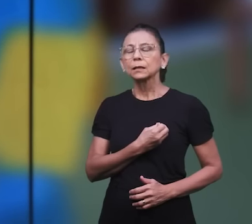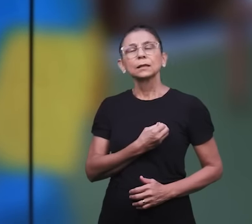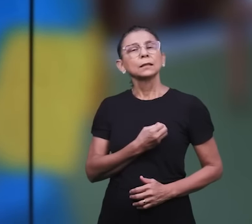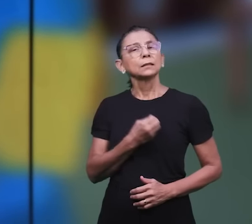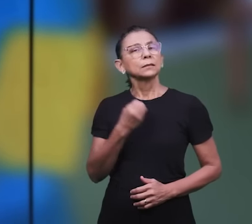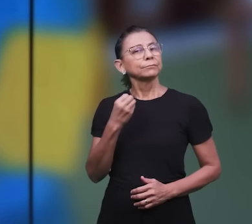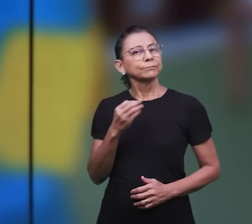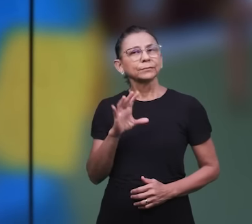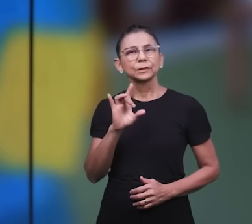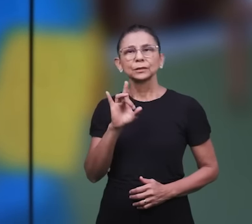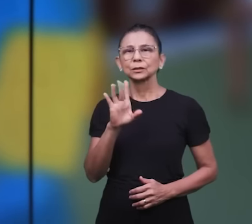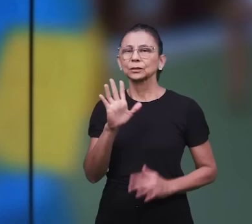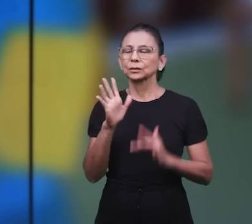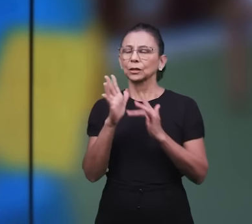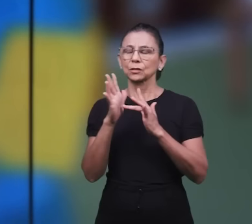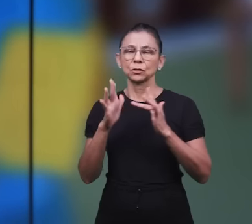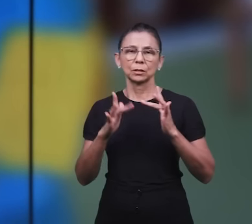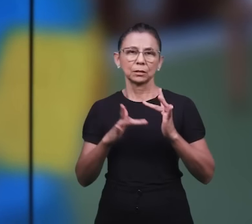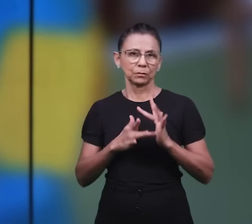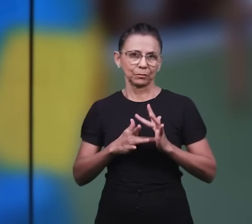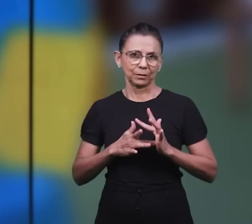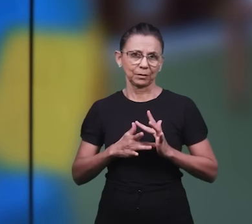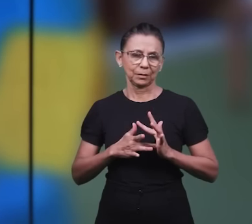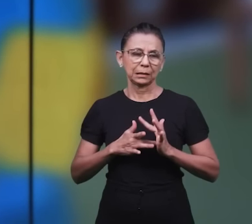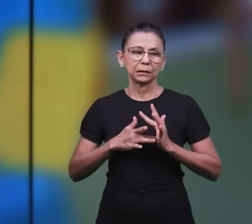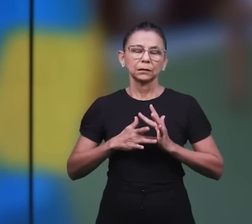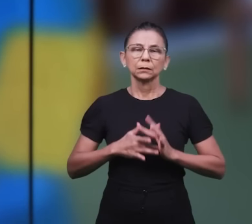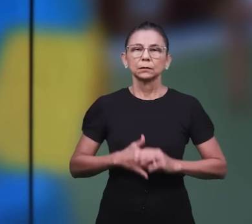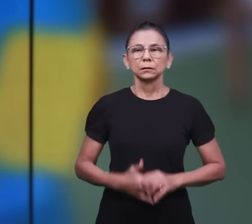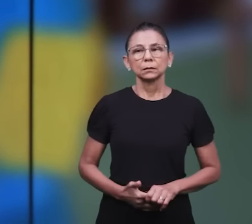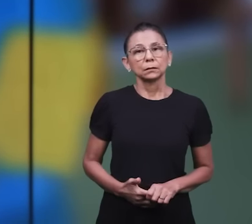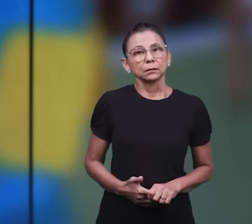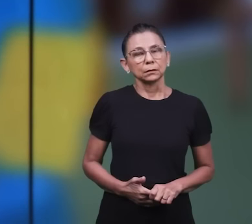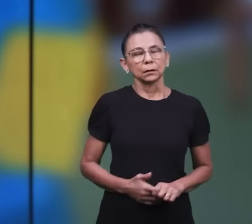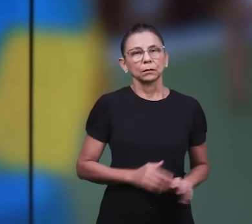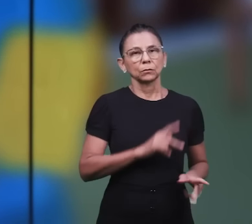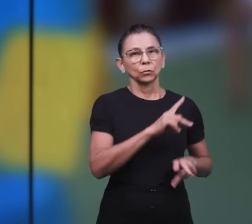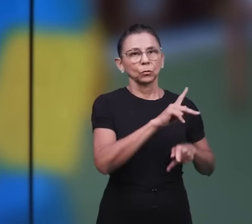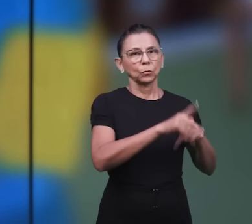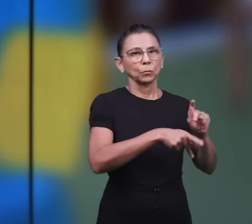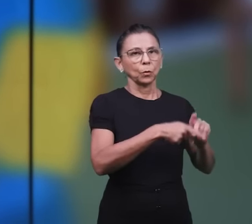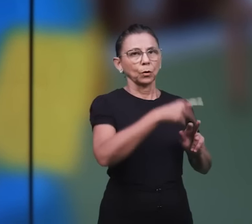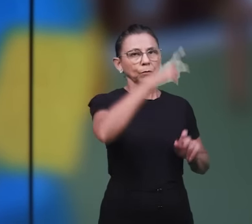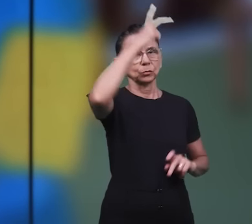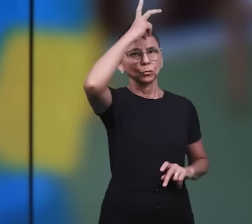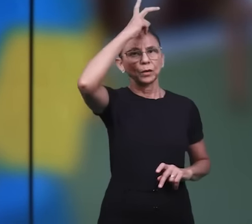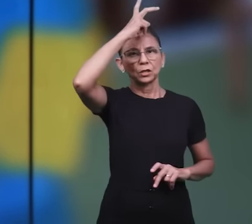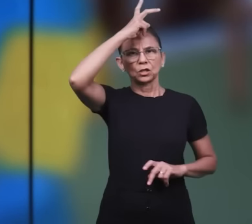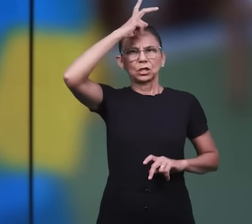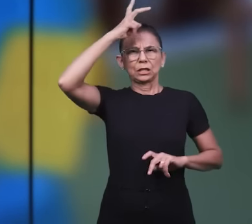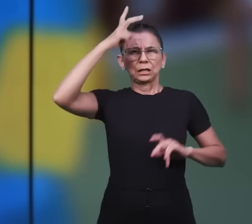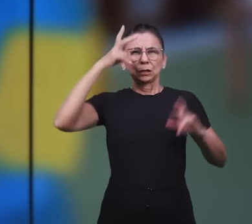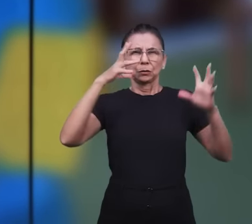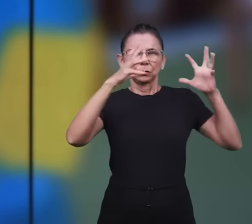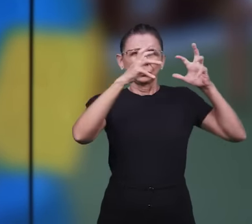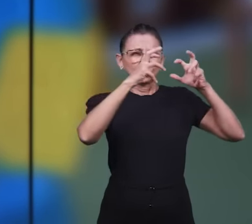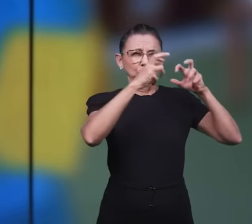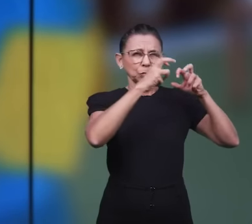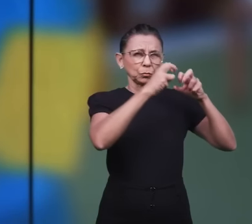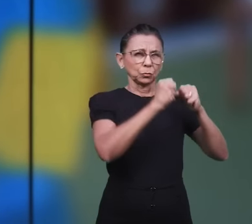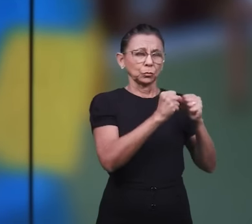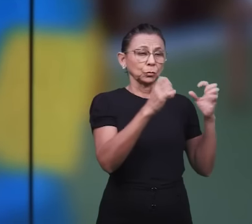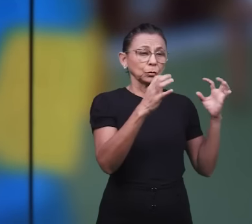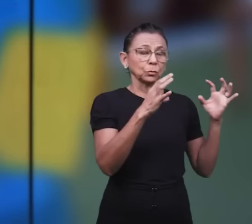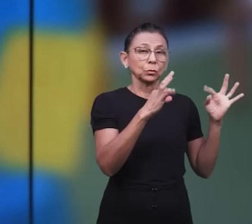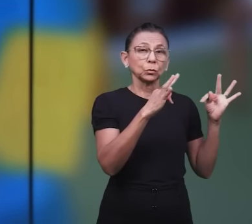assim como aconteceu com o povo de Israel que em meio as trevas do Egito tinha luz em suas casas a igreja